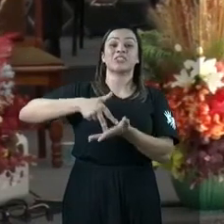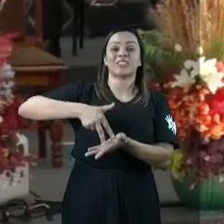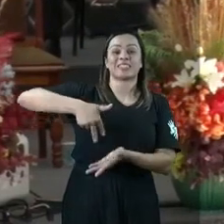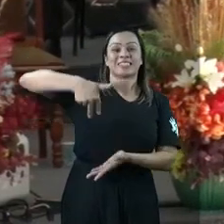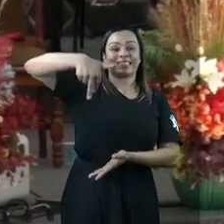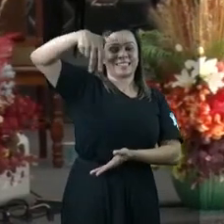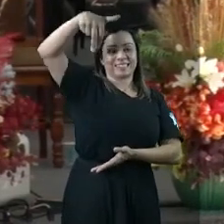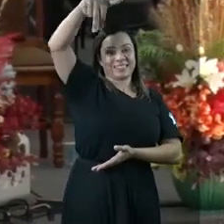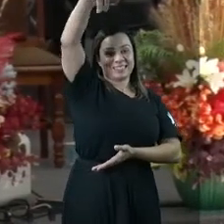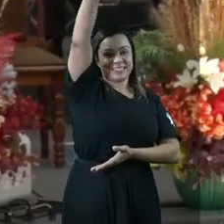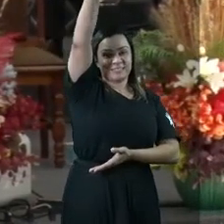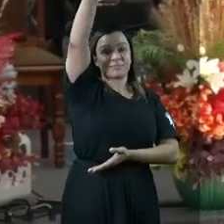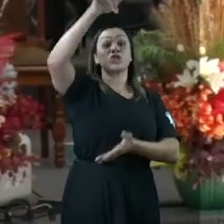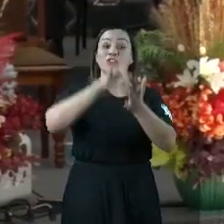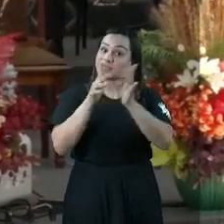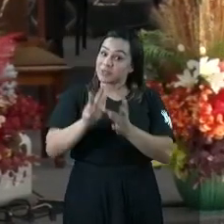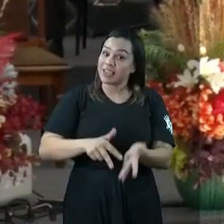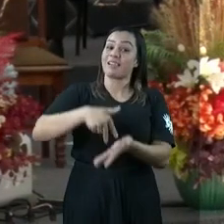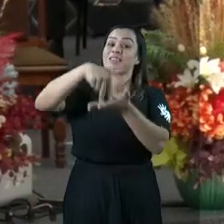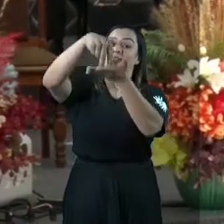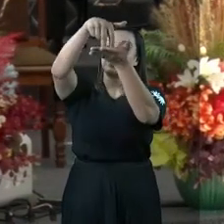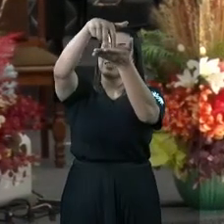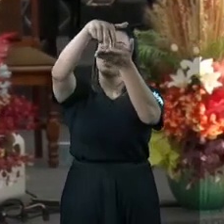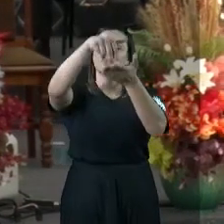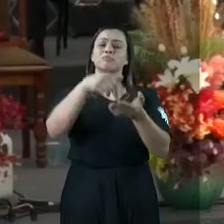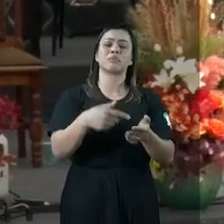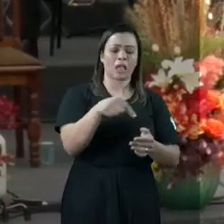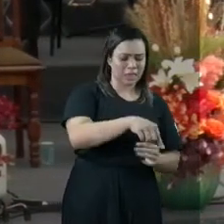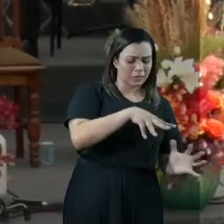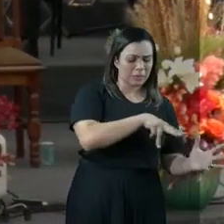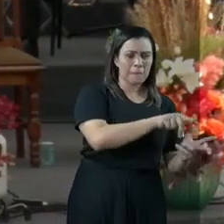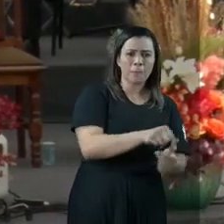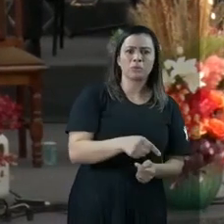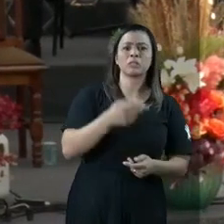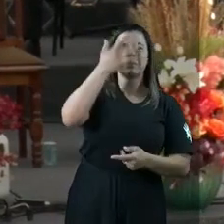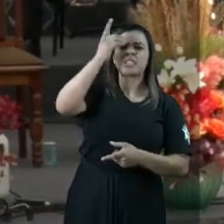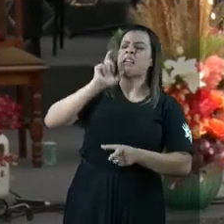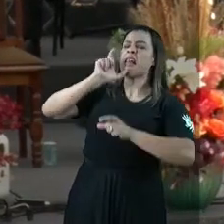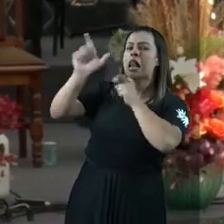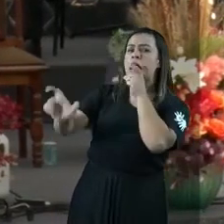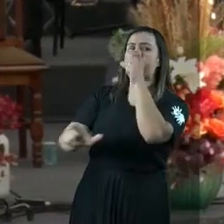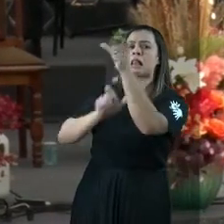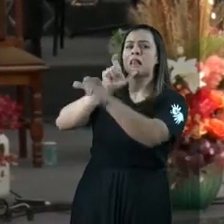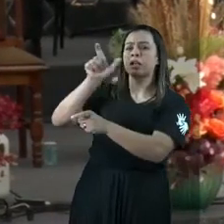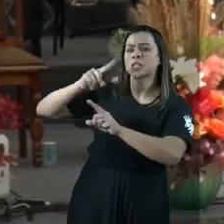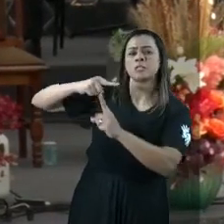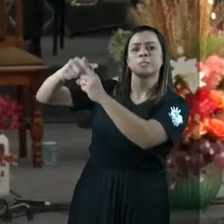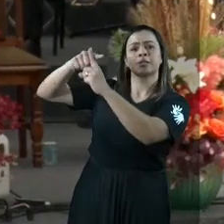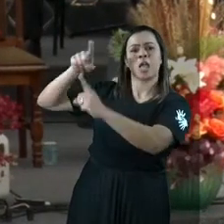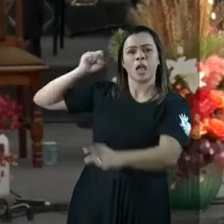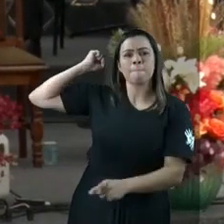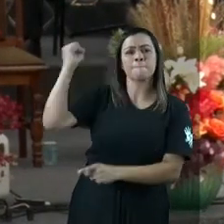diz: prepara, porque ele ressuscitou. Lá embaixo alguém diz: crucifica, porque é um blasfemo, filho